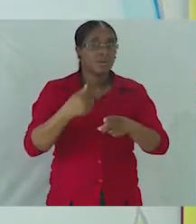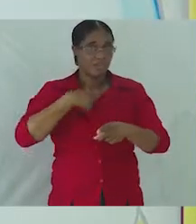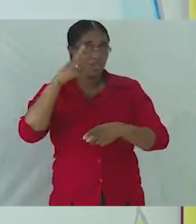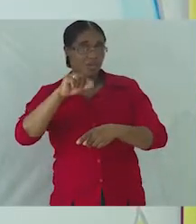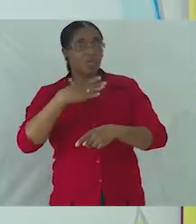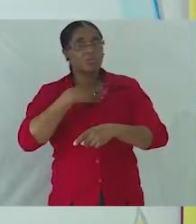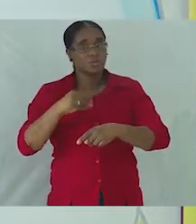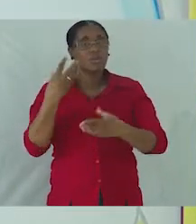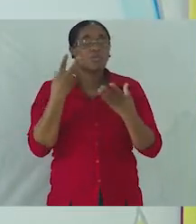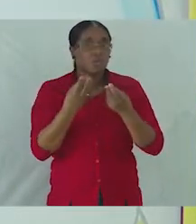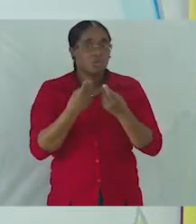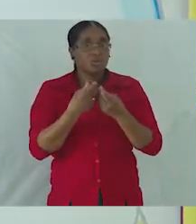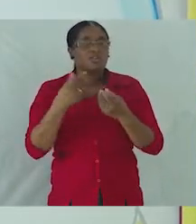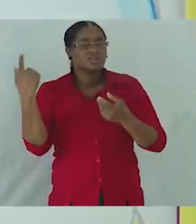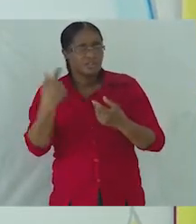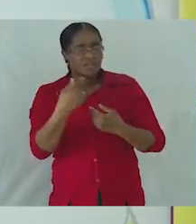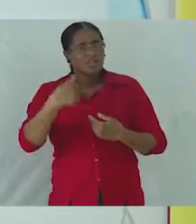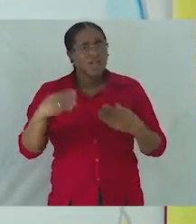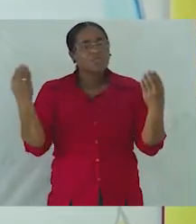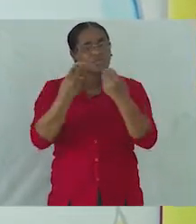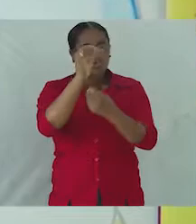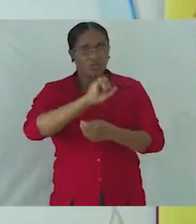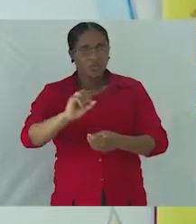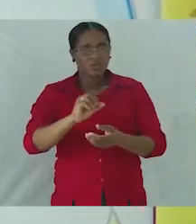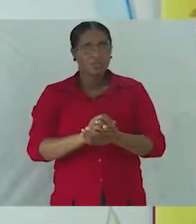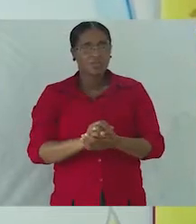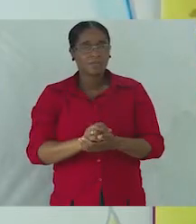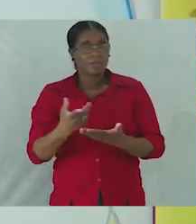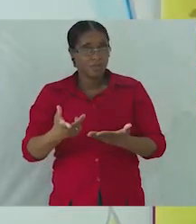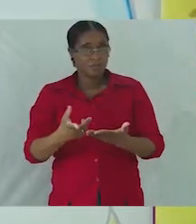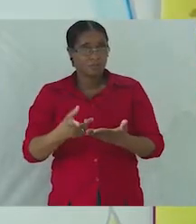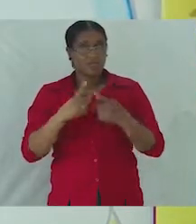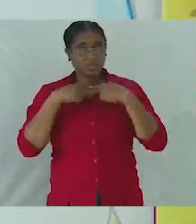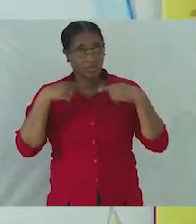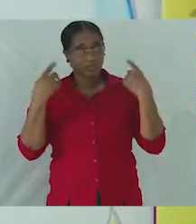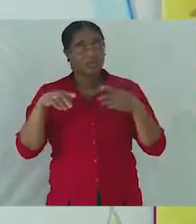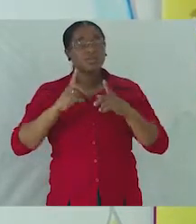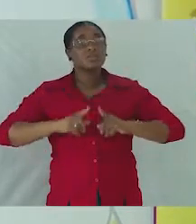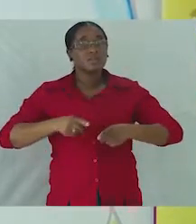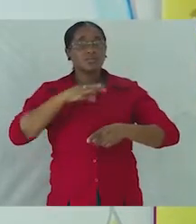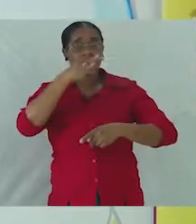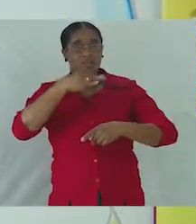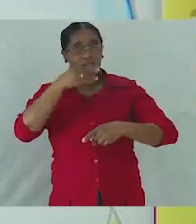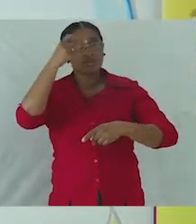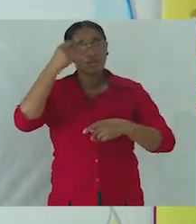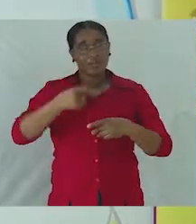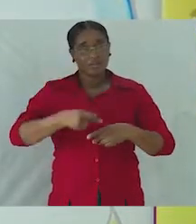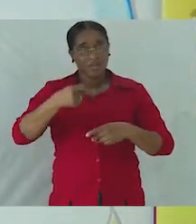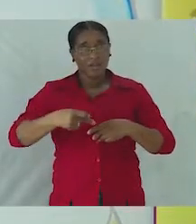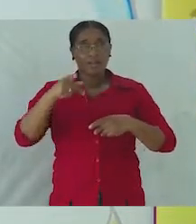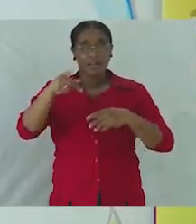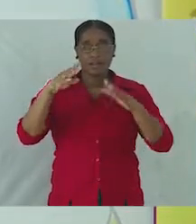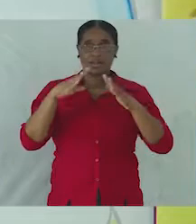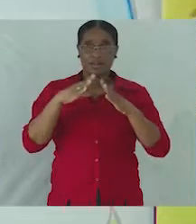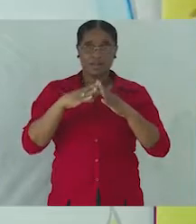também gostei muito de estar convosco. Deixo-vos as recomendações iniciais, dizendo que devemos ficar em